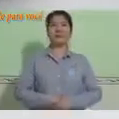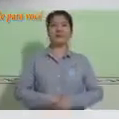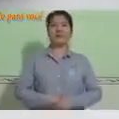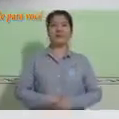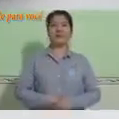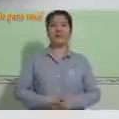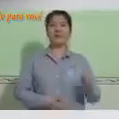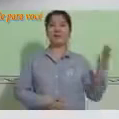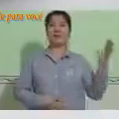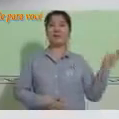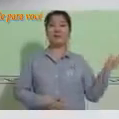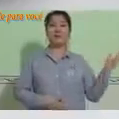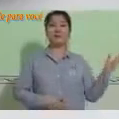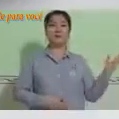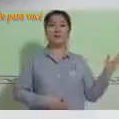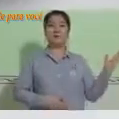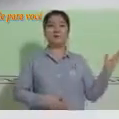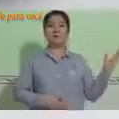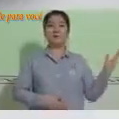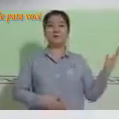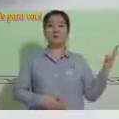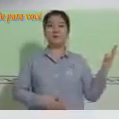PRINCIPALMNTSAUSADAPORBACTE, acento agudo